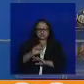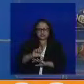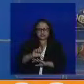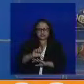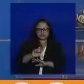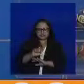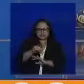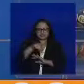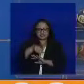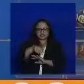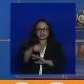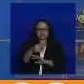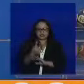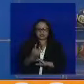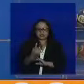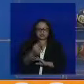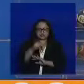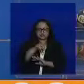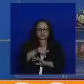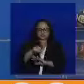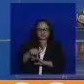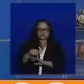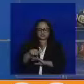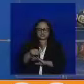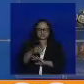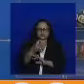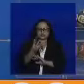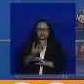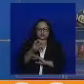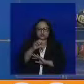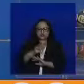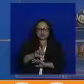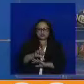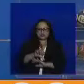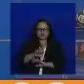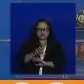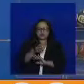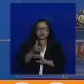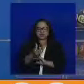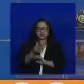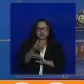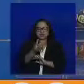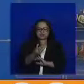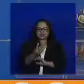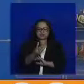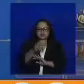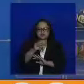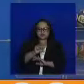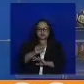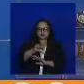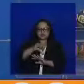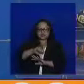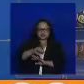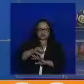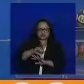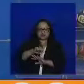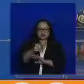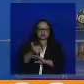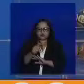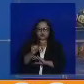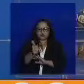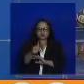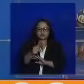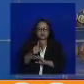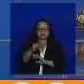19, 71, 77, 49, 63, 89,